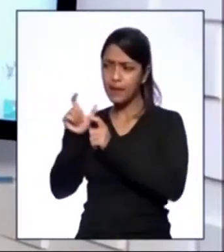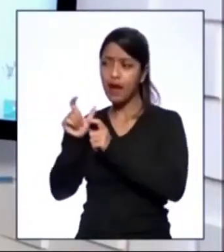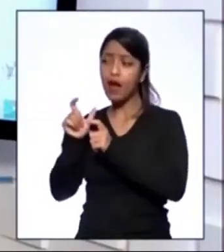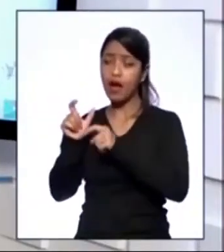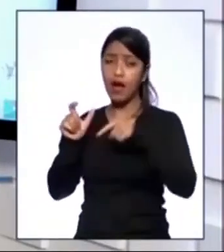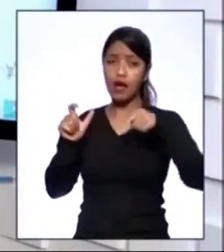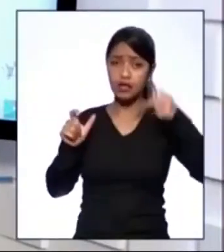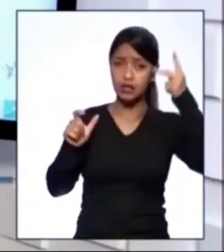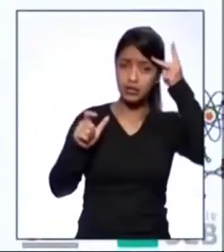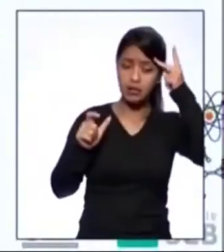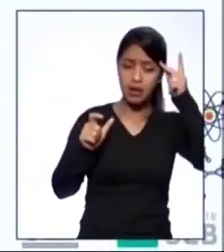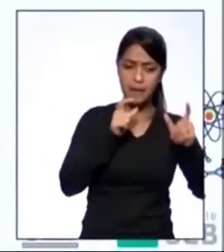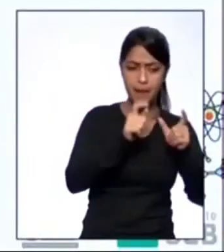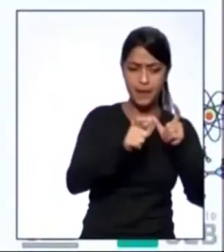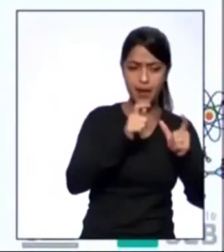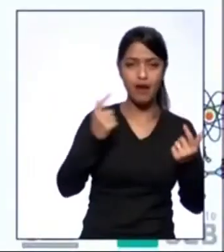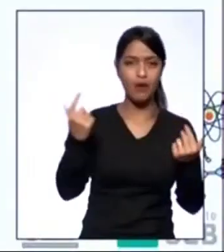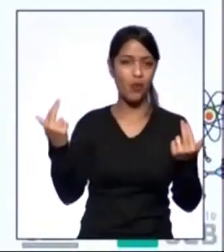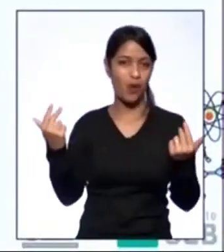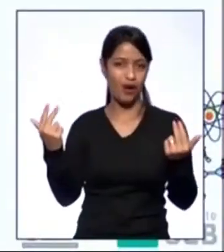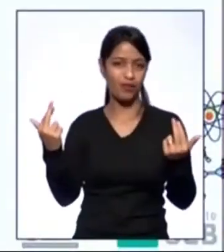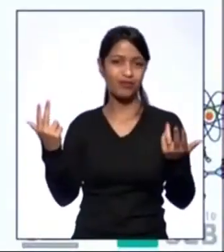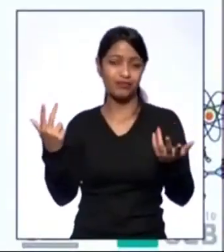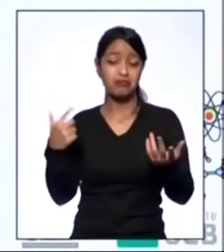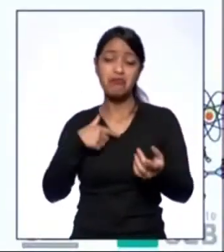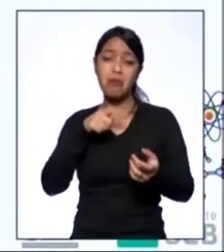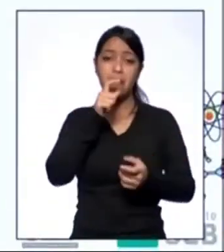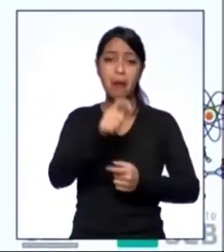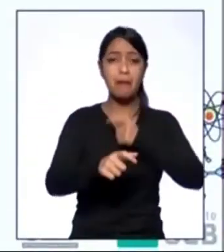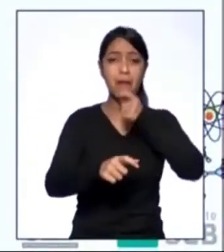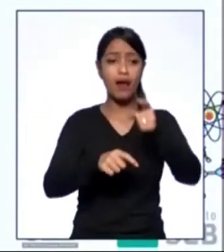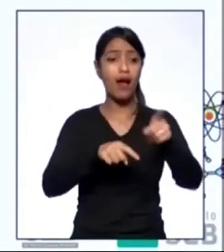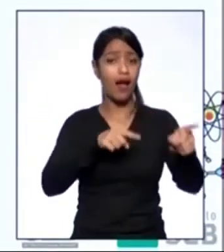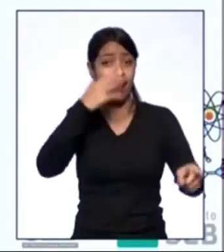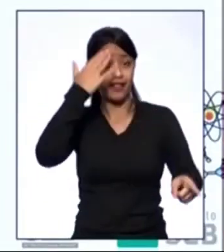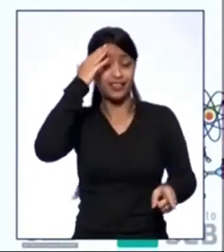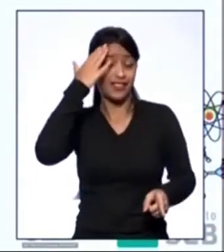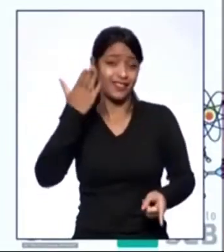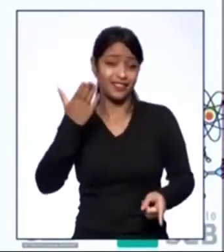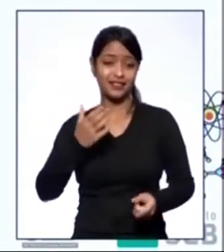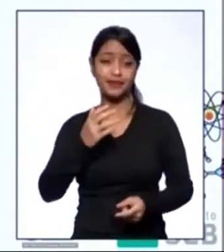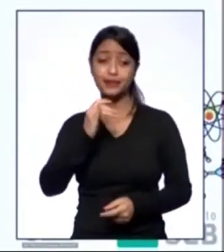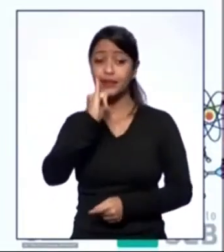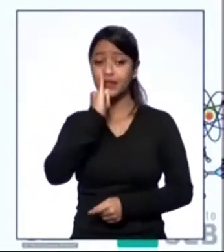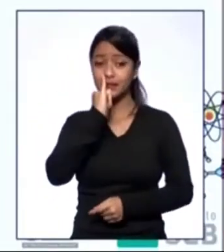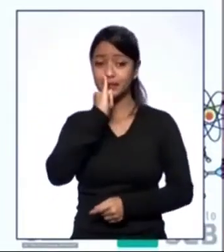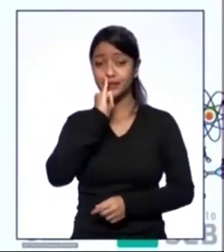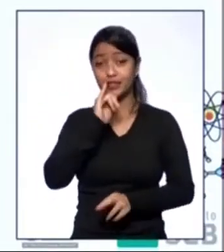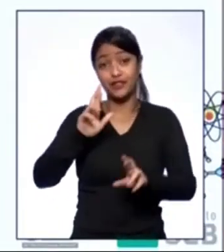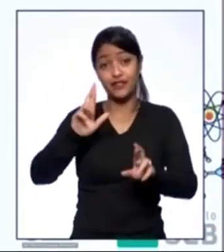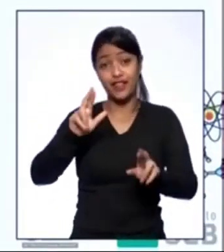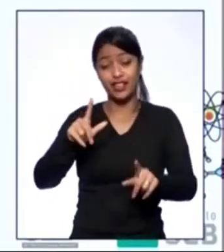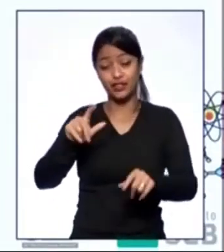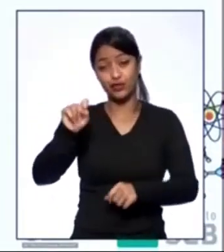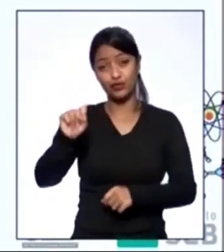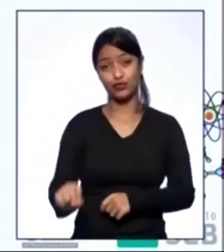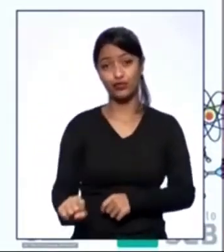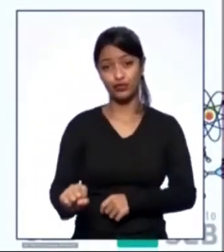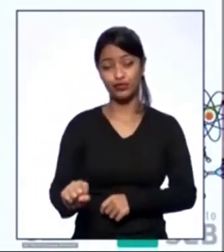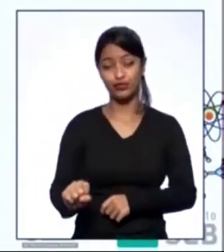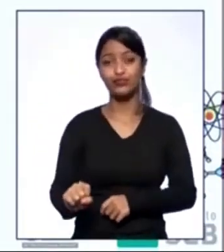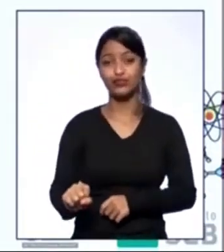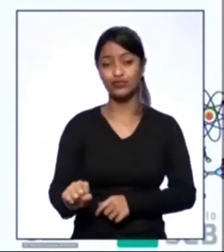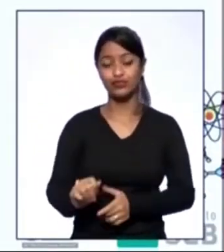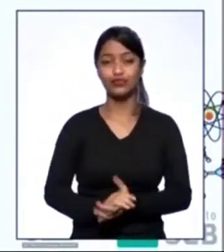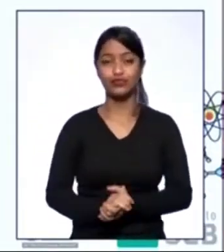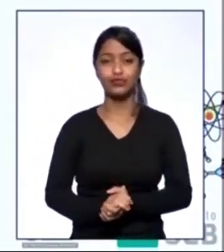uma expressão aqui que as pessoas não entendam, ou entendam de outra forma. É diferente, por exemplo, das regiões do sul do país. E aí tem